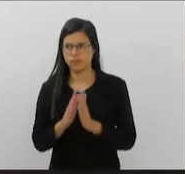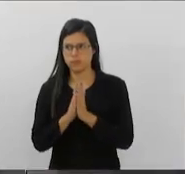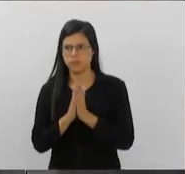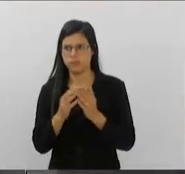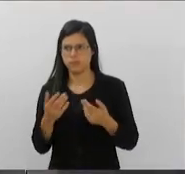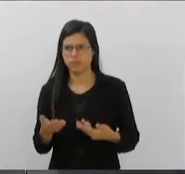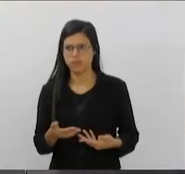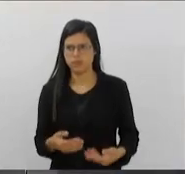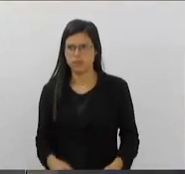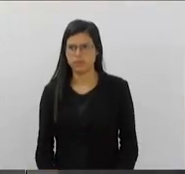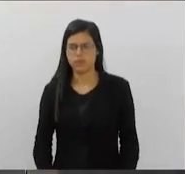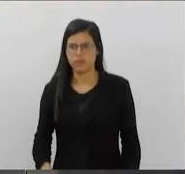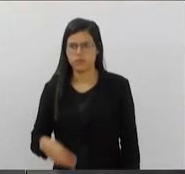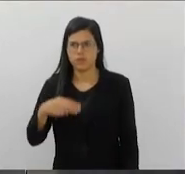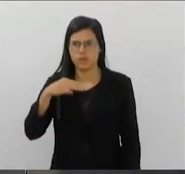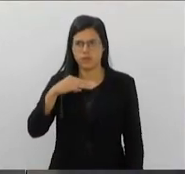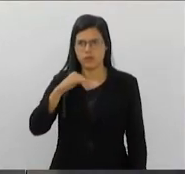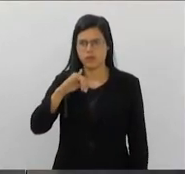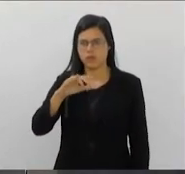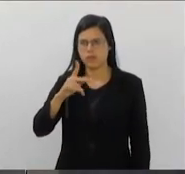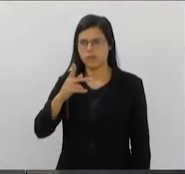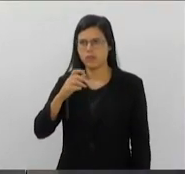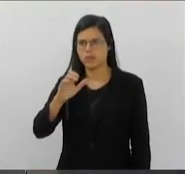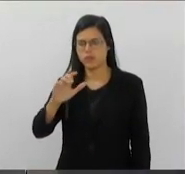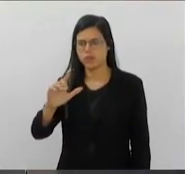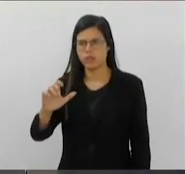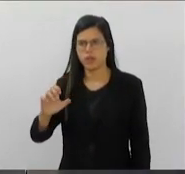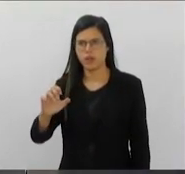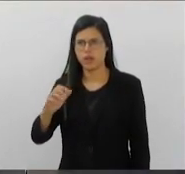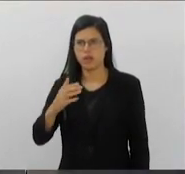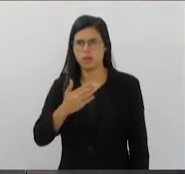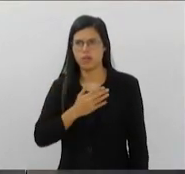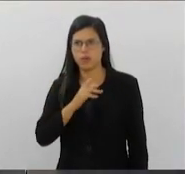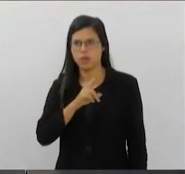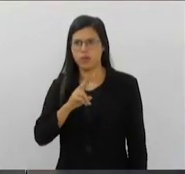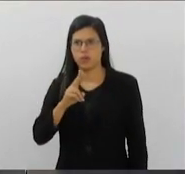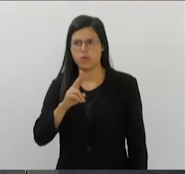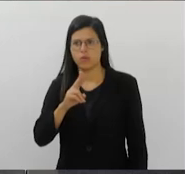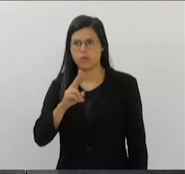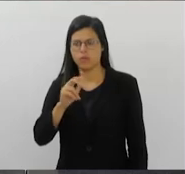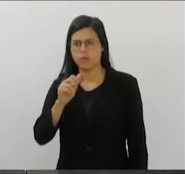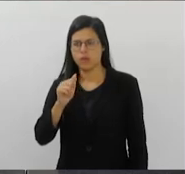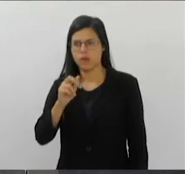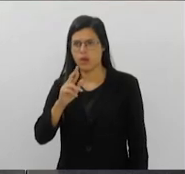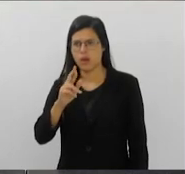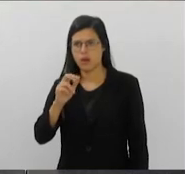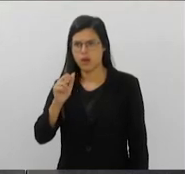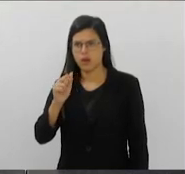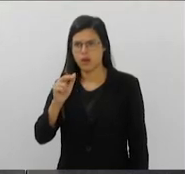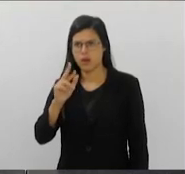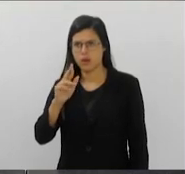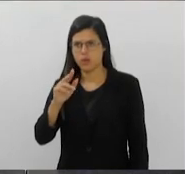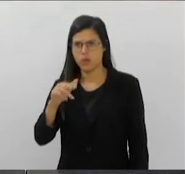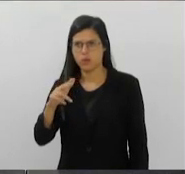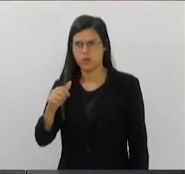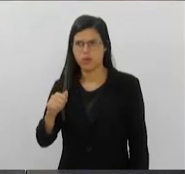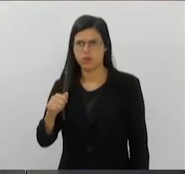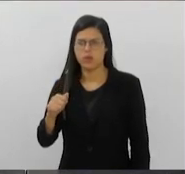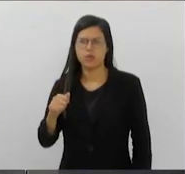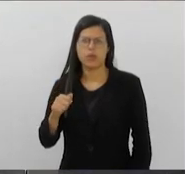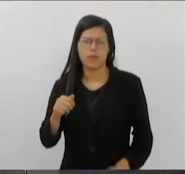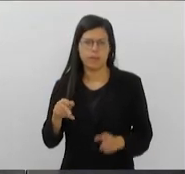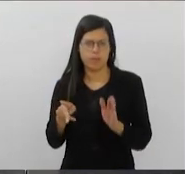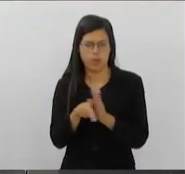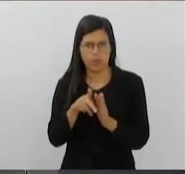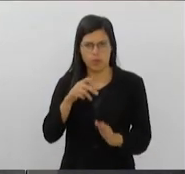Ixé Araruna Karukayandé. É, meu nome é Araruna, boa tarde. Sou indígena da etnia Topinambá.